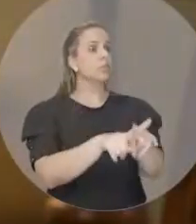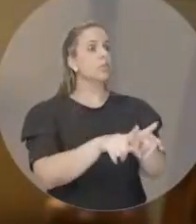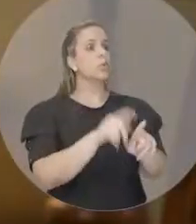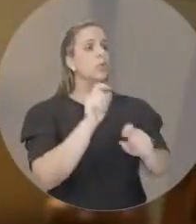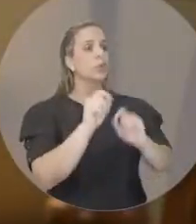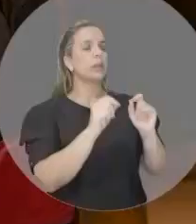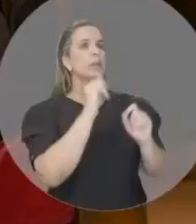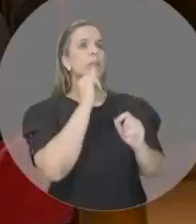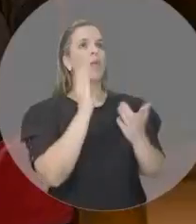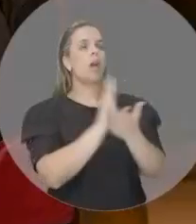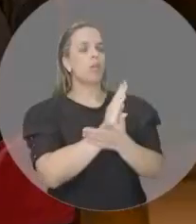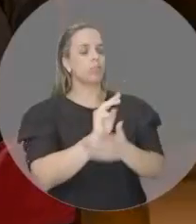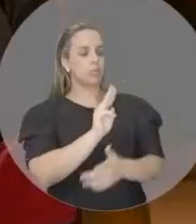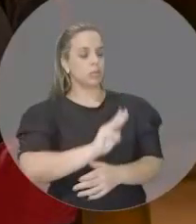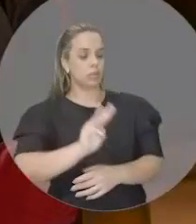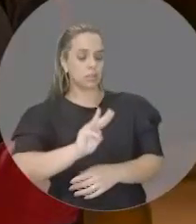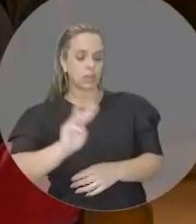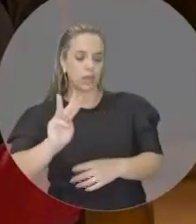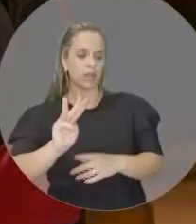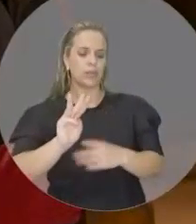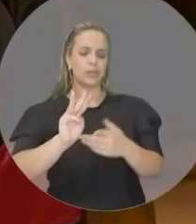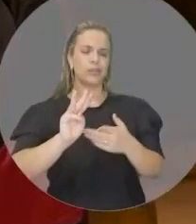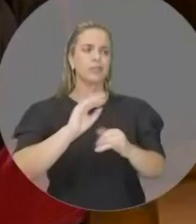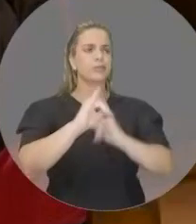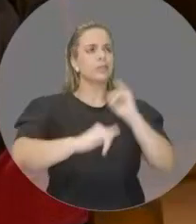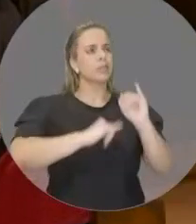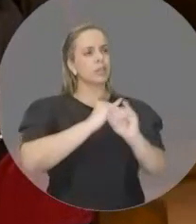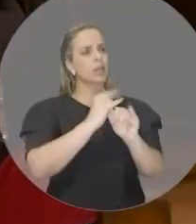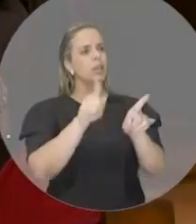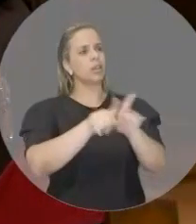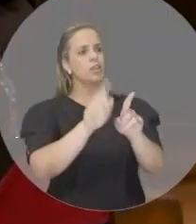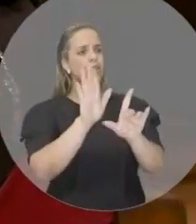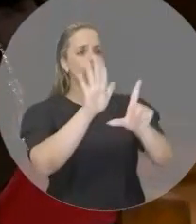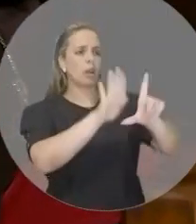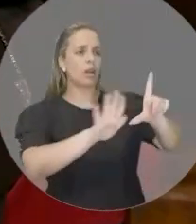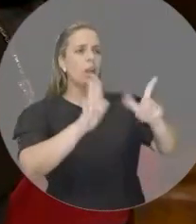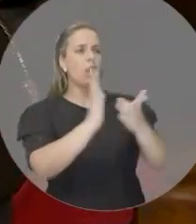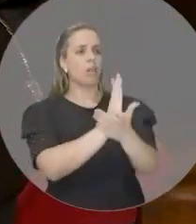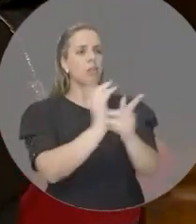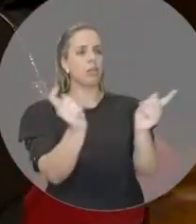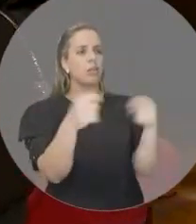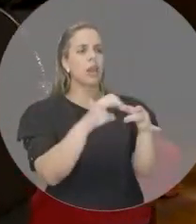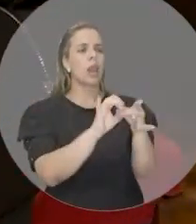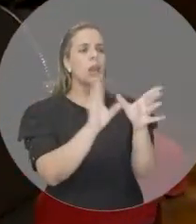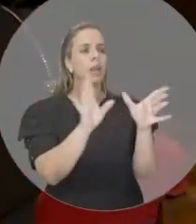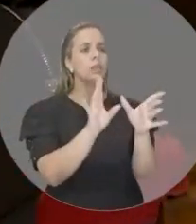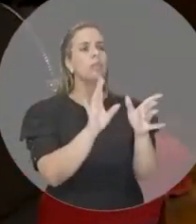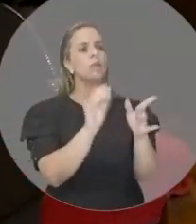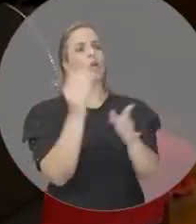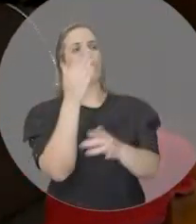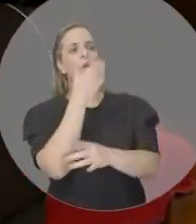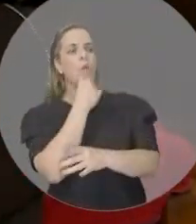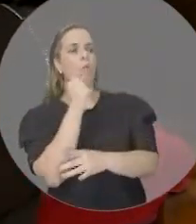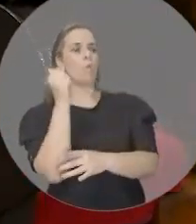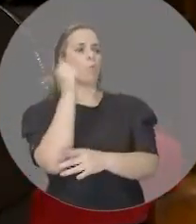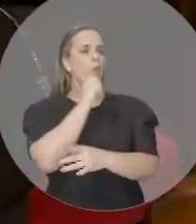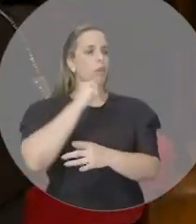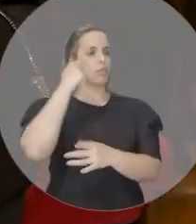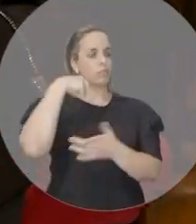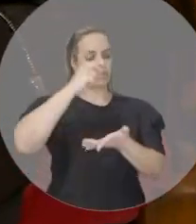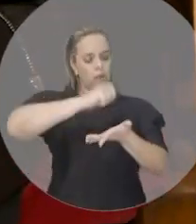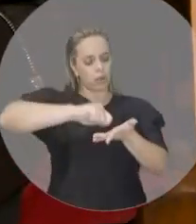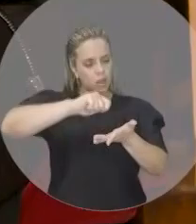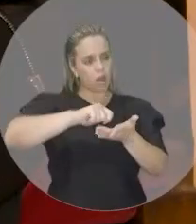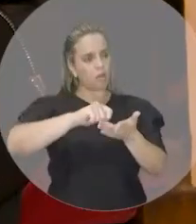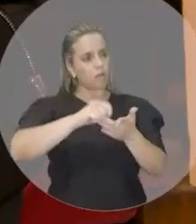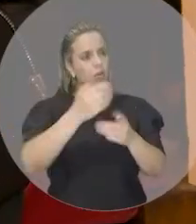importante também que sites, principalmente, acho que algumas plataformas que abrem espaço para que autores e autoras